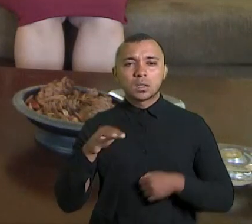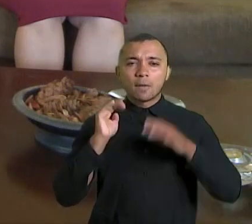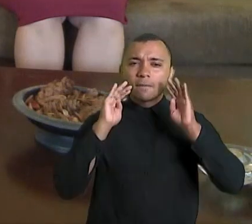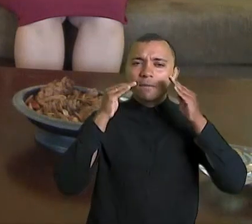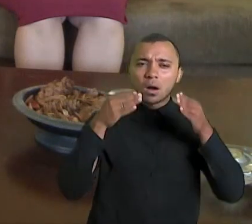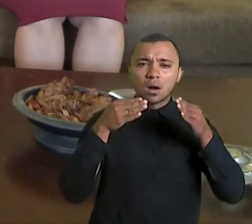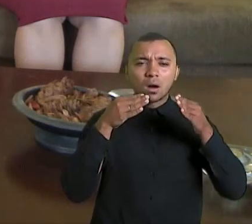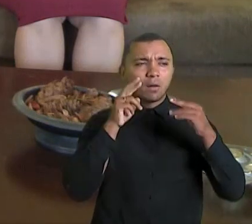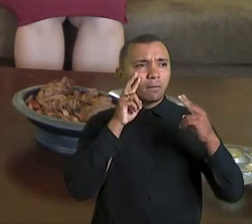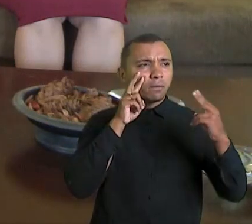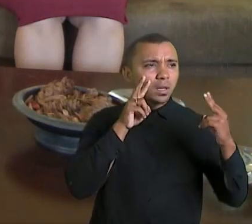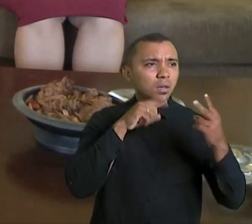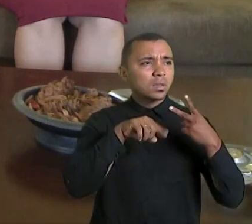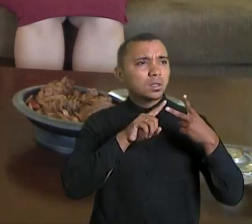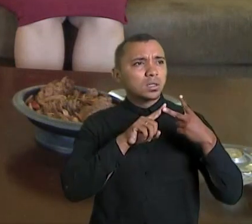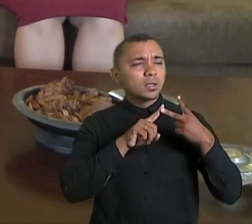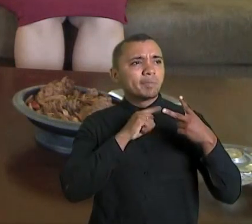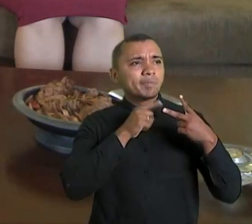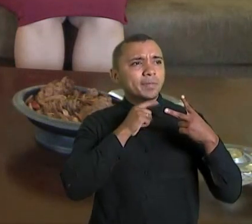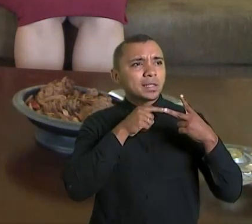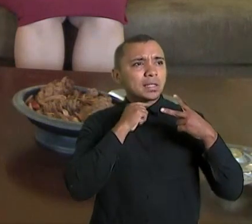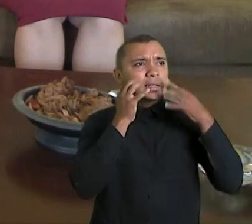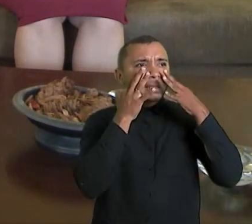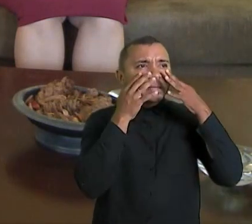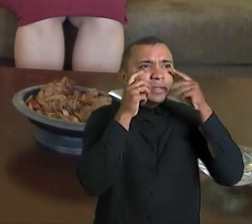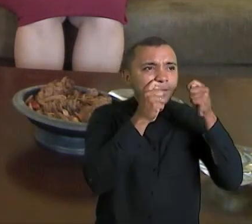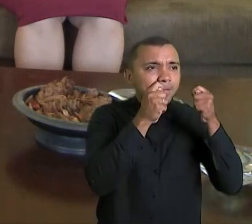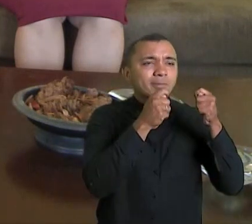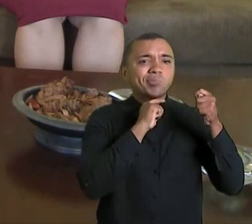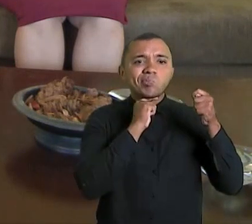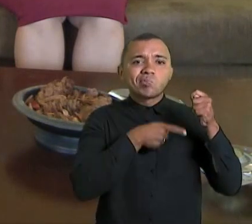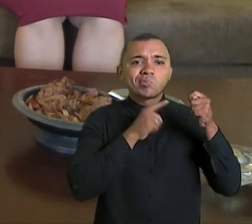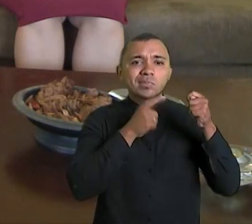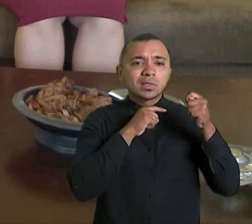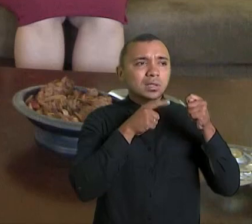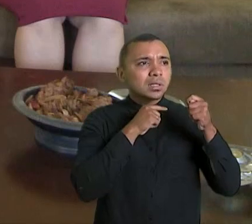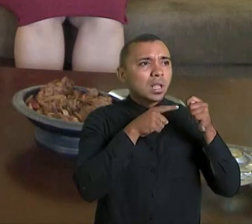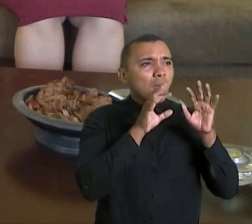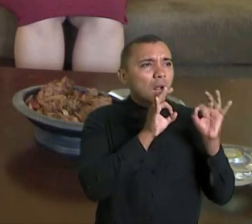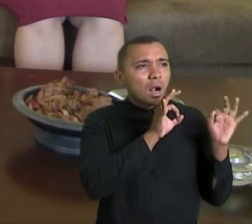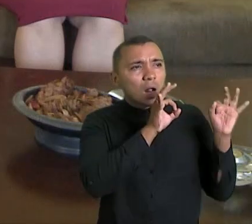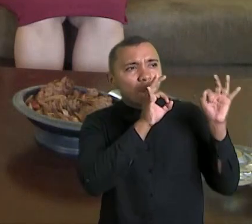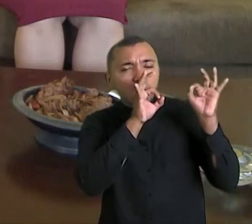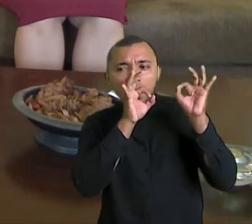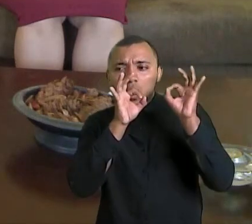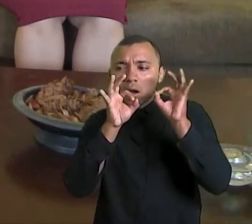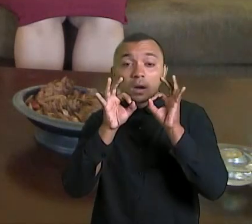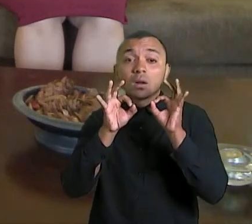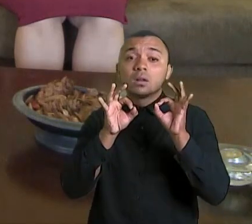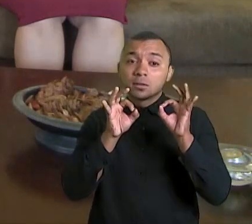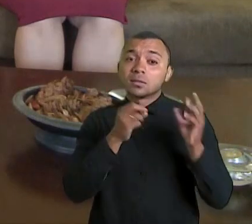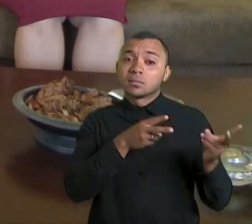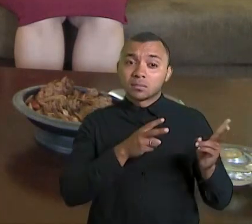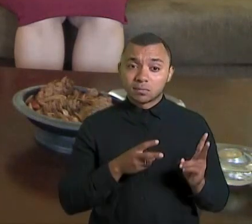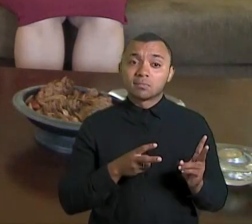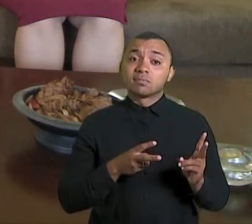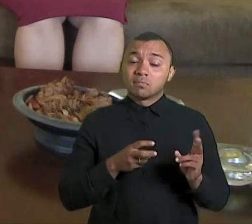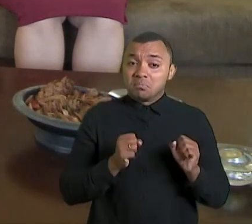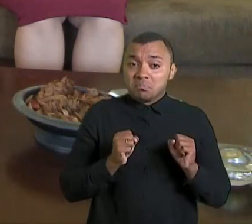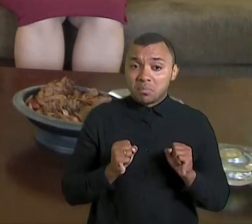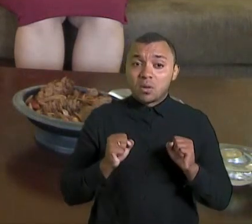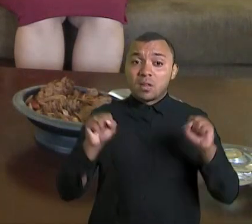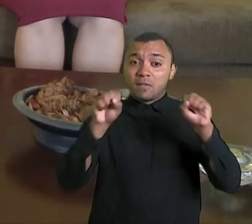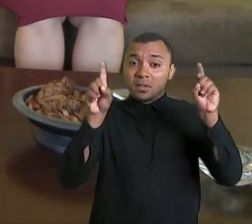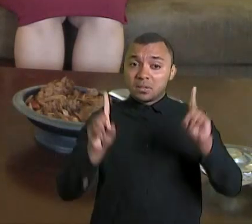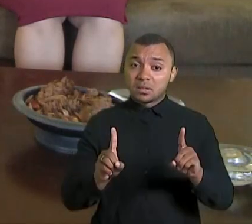tem dificuldade de prestar atenção, que não consegue acompanhar os objetos, já dá indicação de que ela pode ter alguma